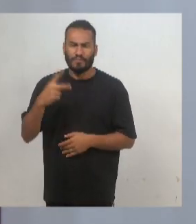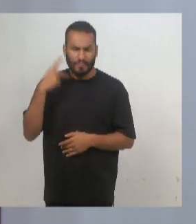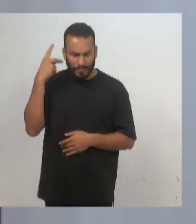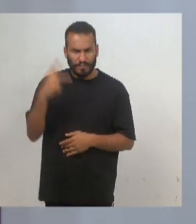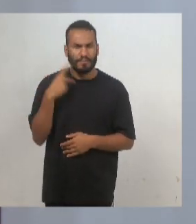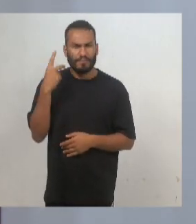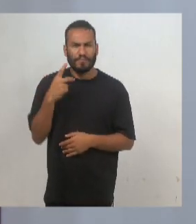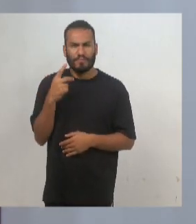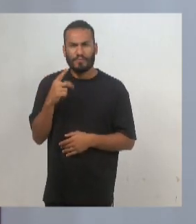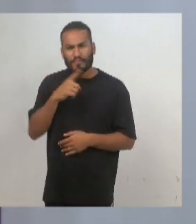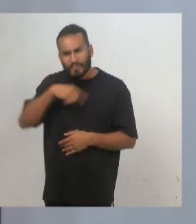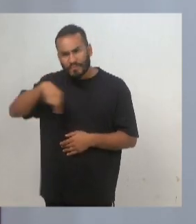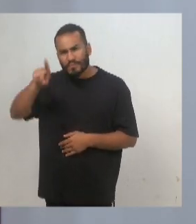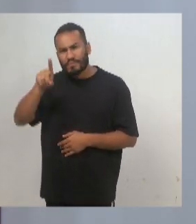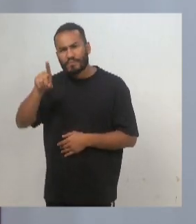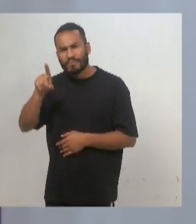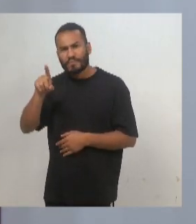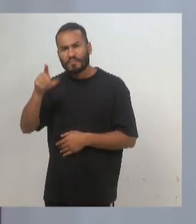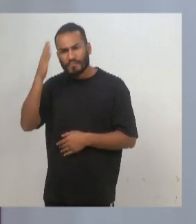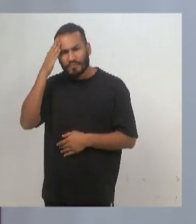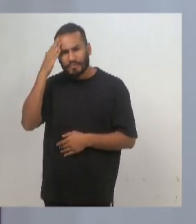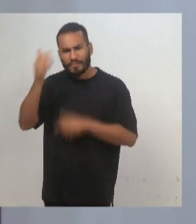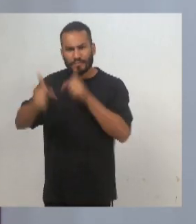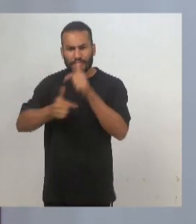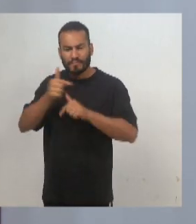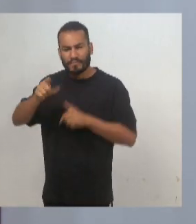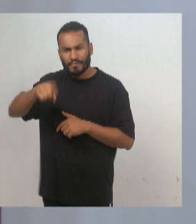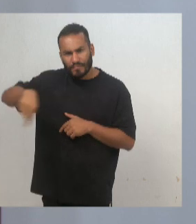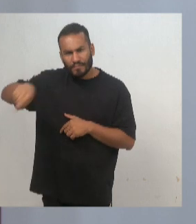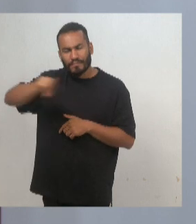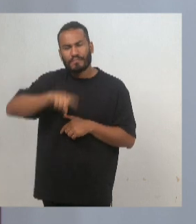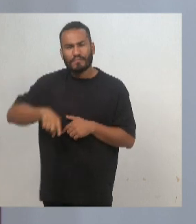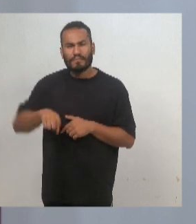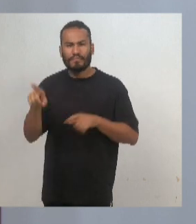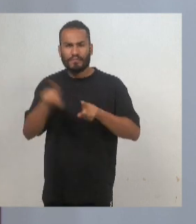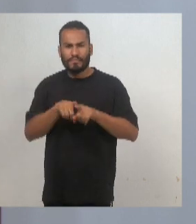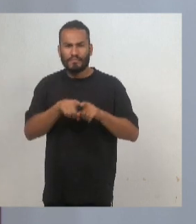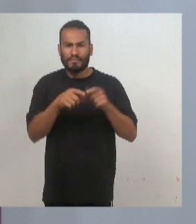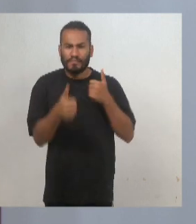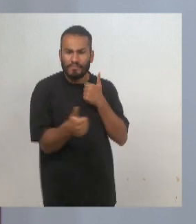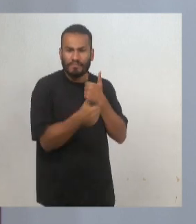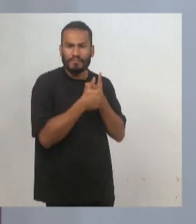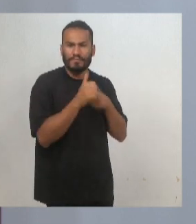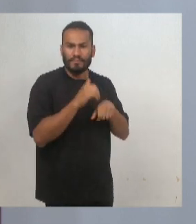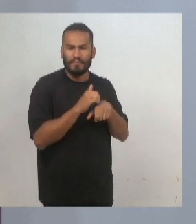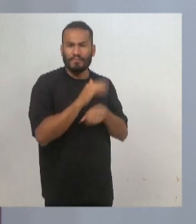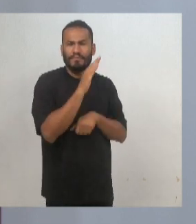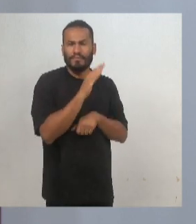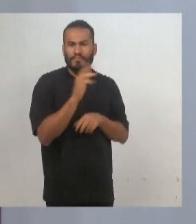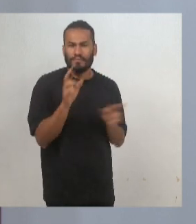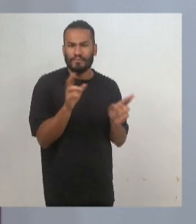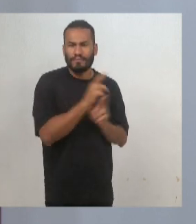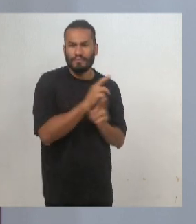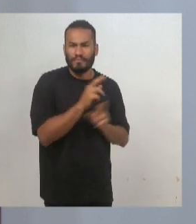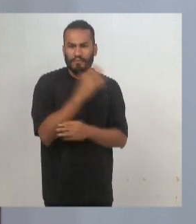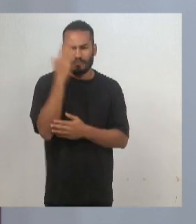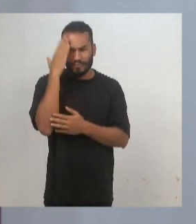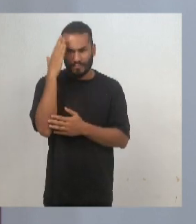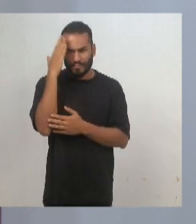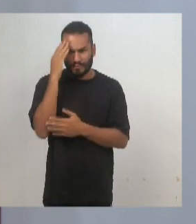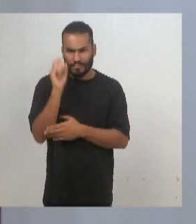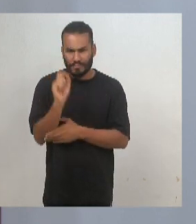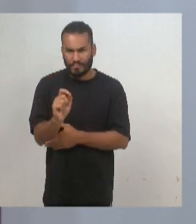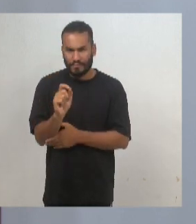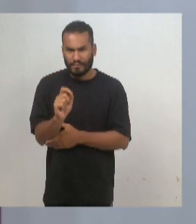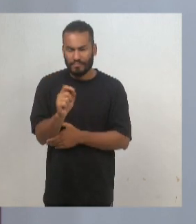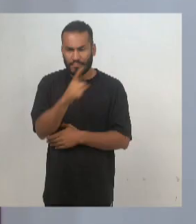vereadores para estarmos mais por dentro do trabalho deles e aproximar ainda mais essa relação, sabendo que